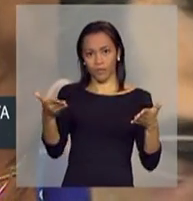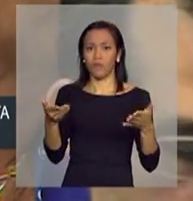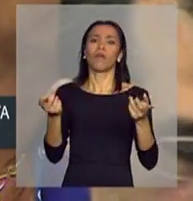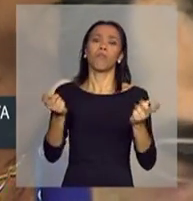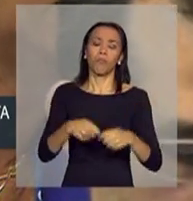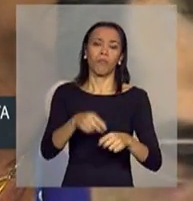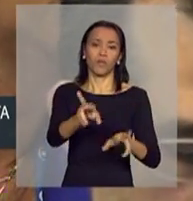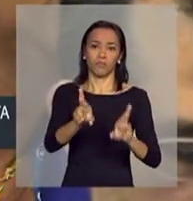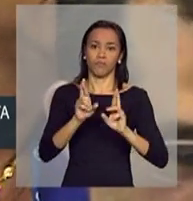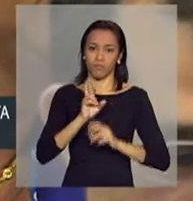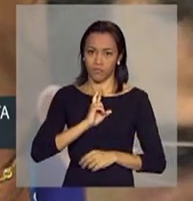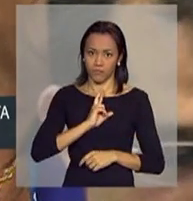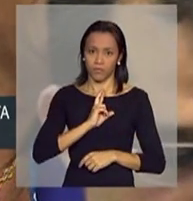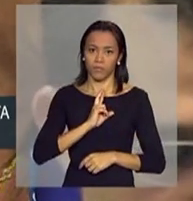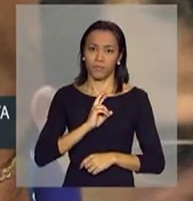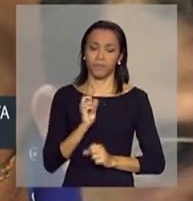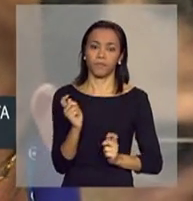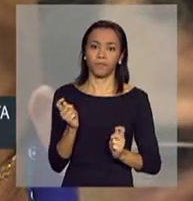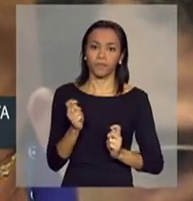pode responder,